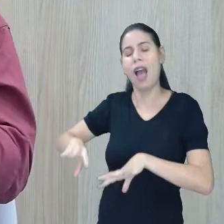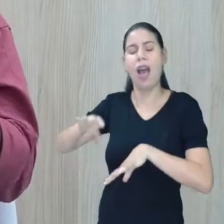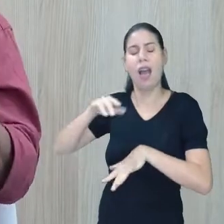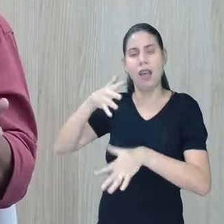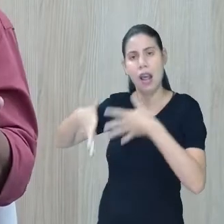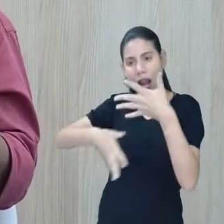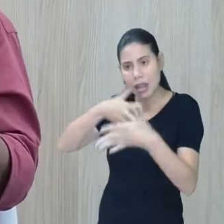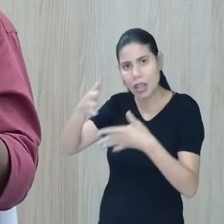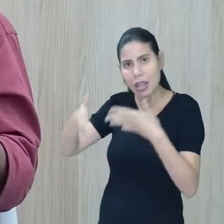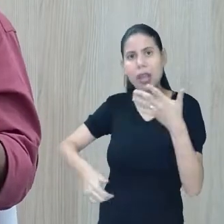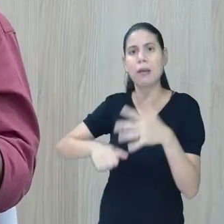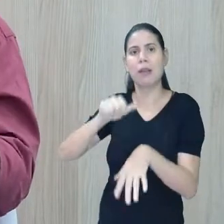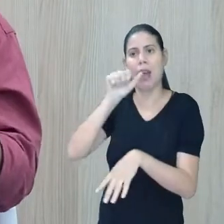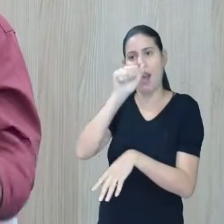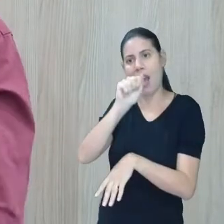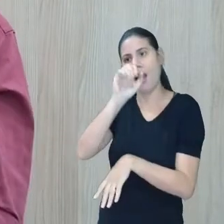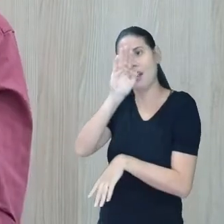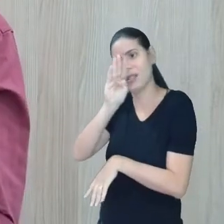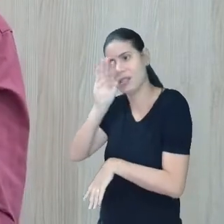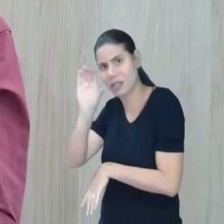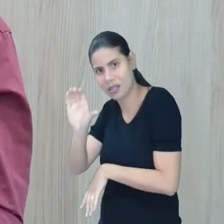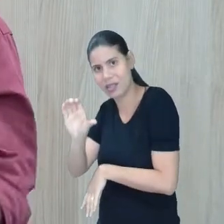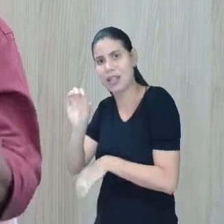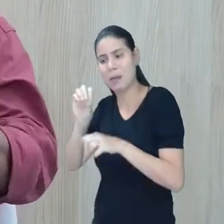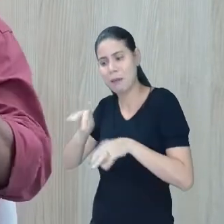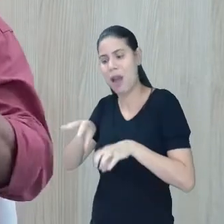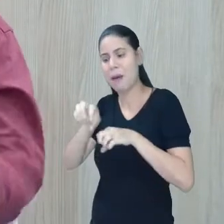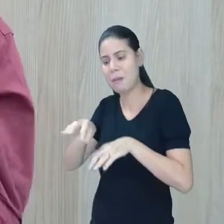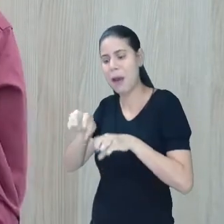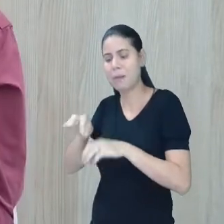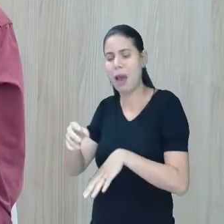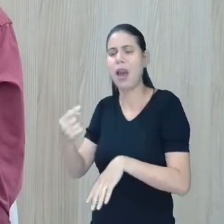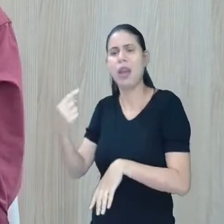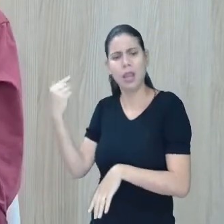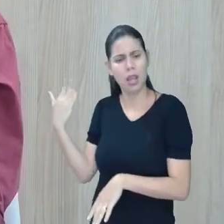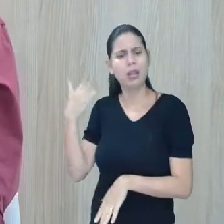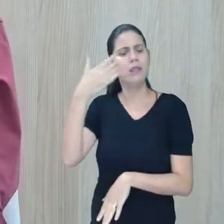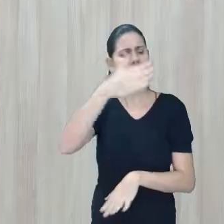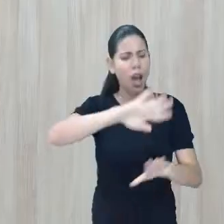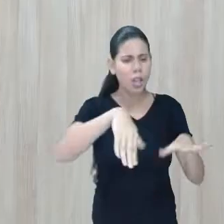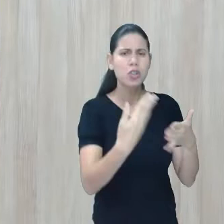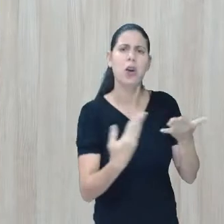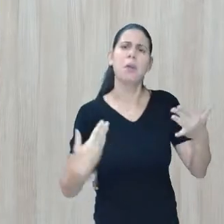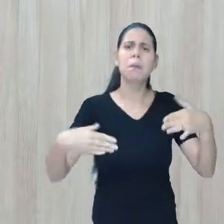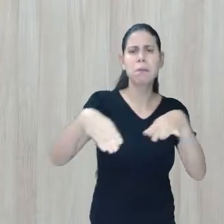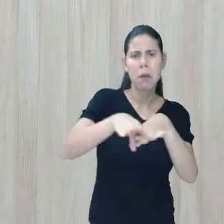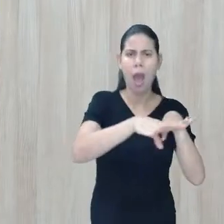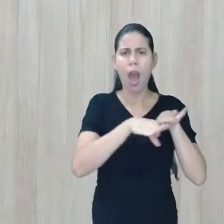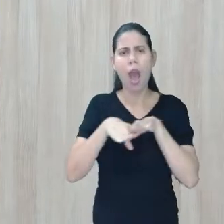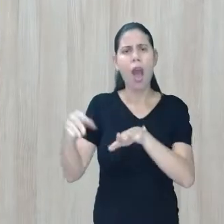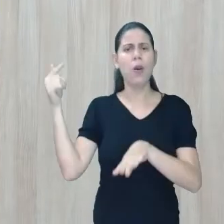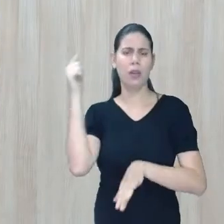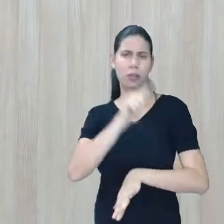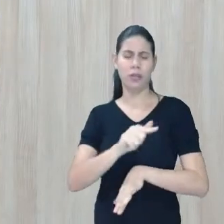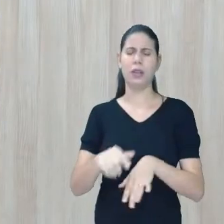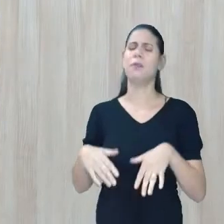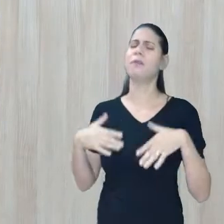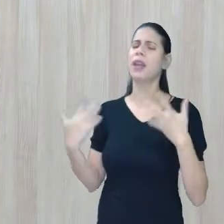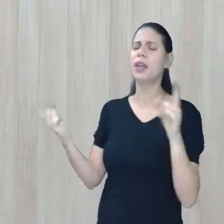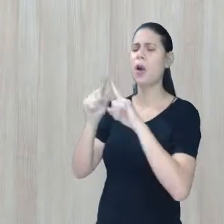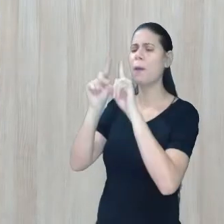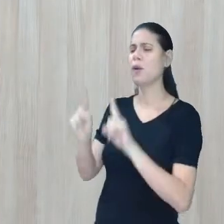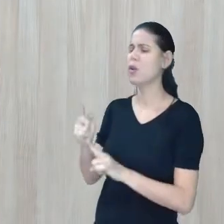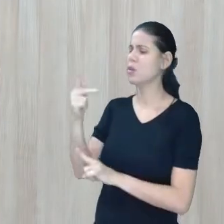idade correta, entrar na escola, a criança surda vai lá de igual para igual com todo Que mundo. maravilha. E nesse teu projeto, fala assim um